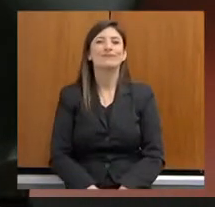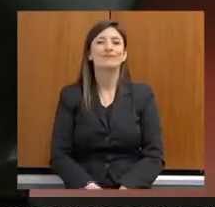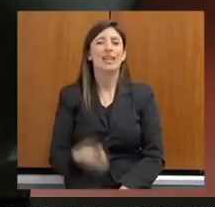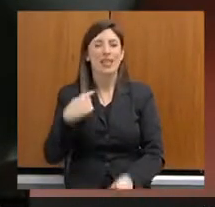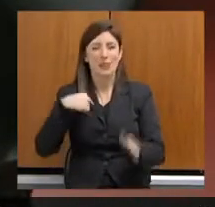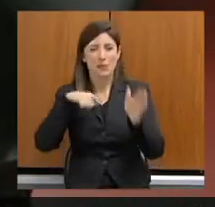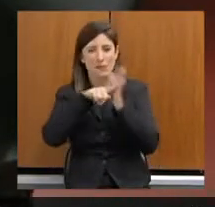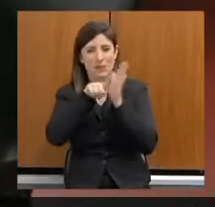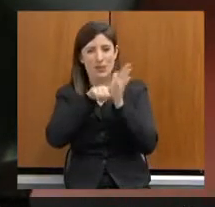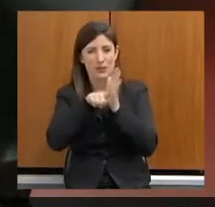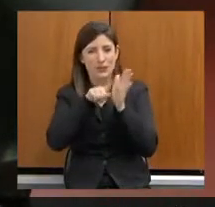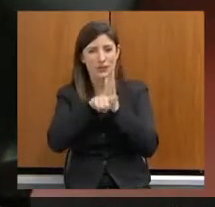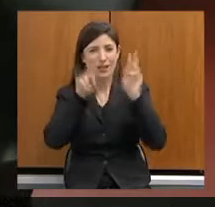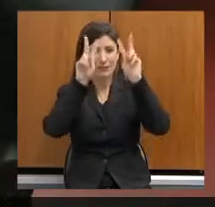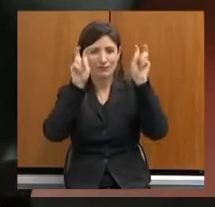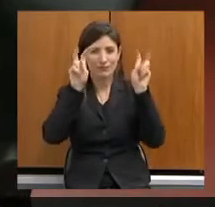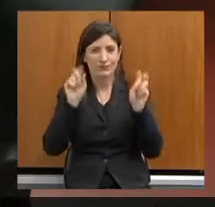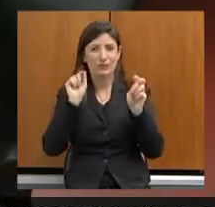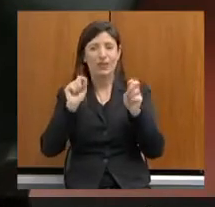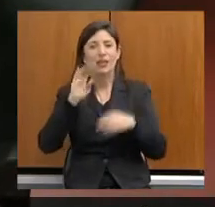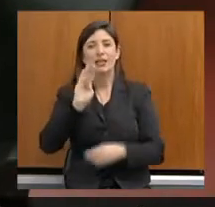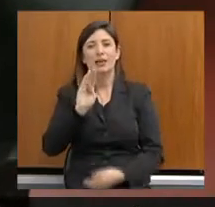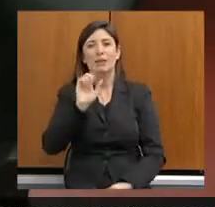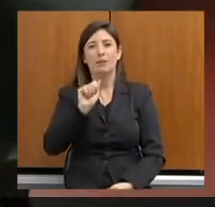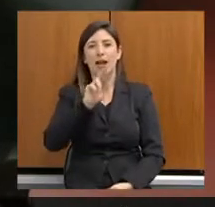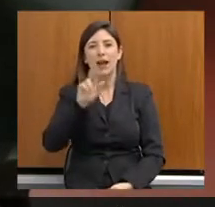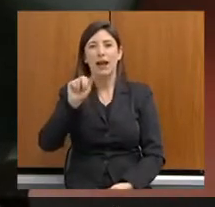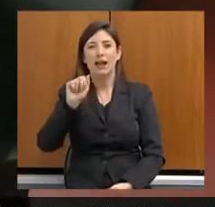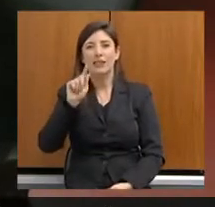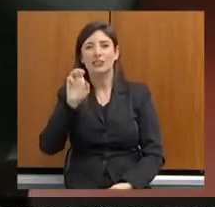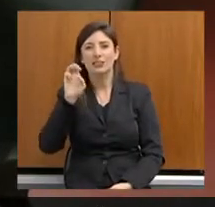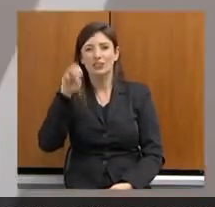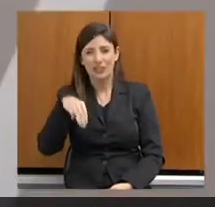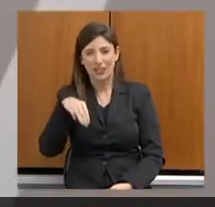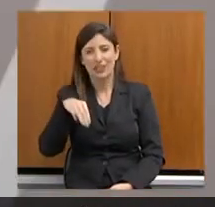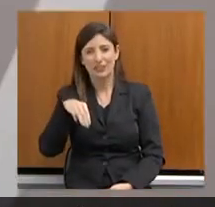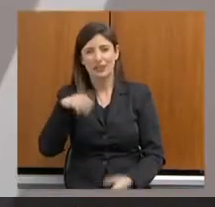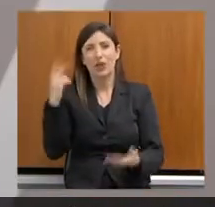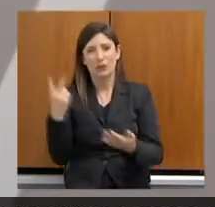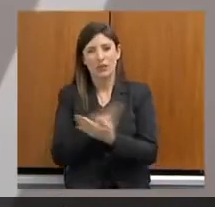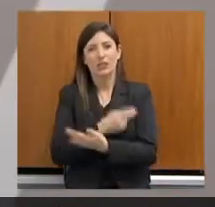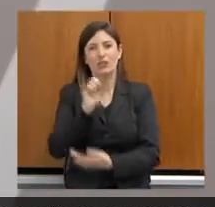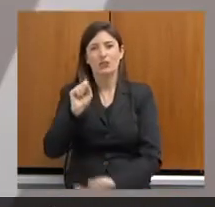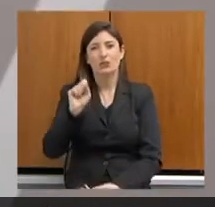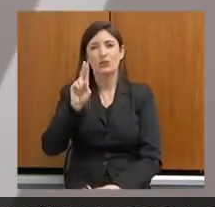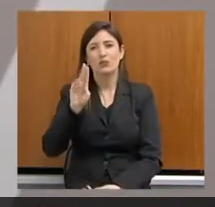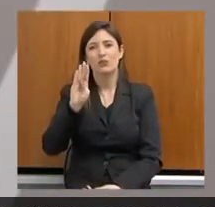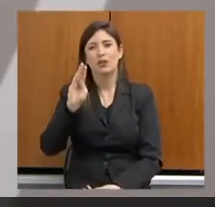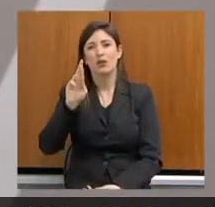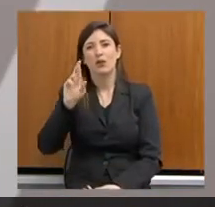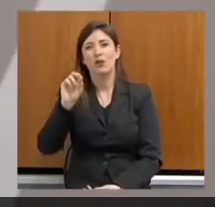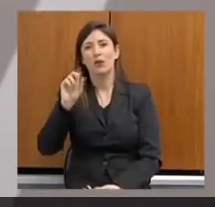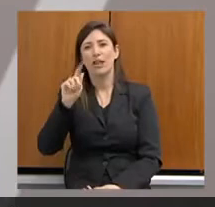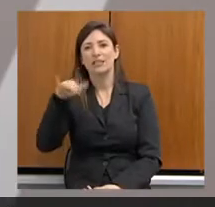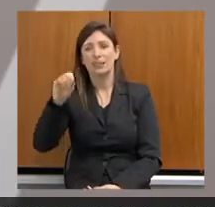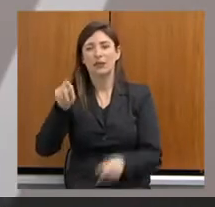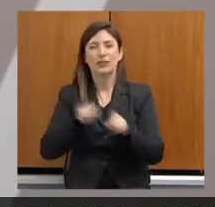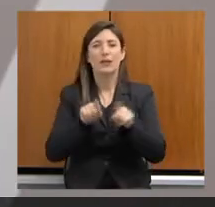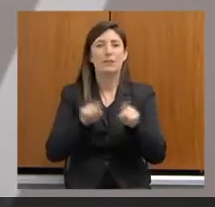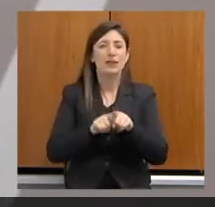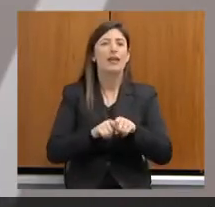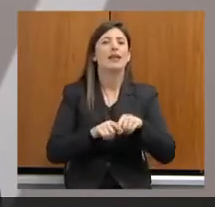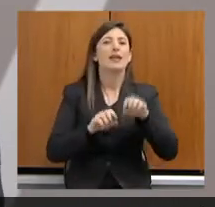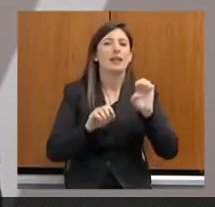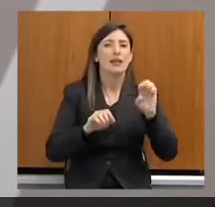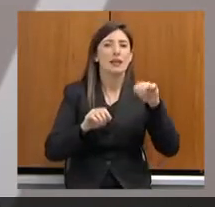perguntas secretários terão sobre a questão do da barragem que tá aí a sub-rogação a feita aí dentro é a questão da fusão de matéria e